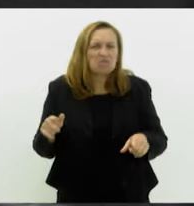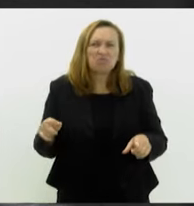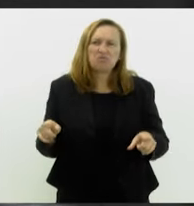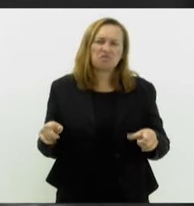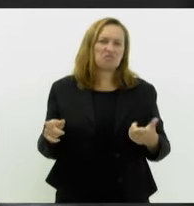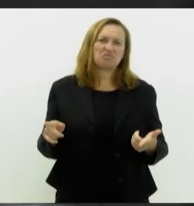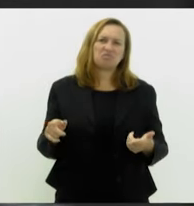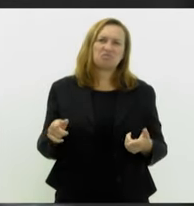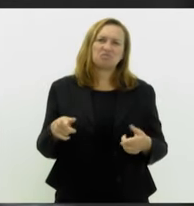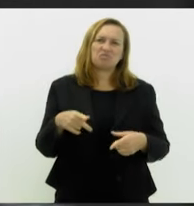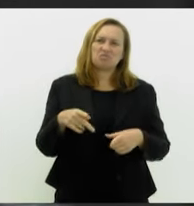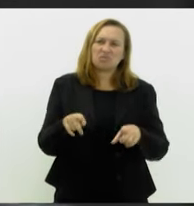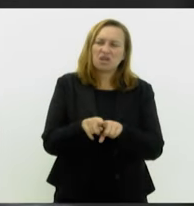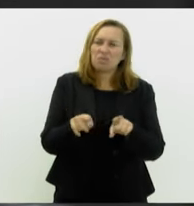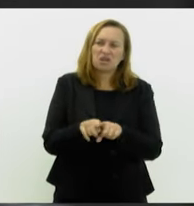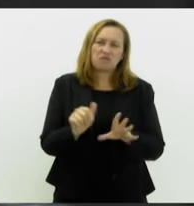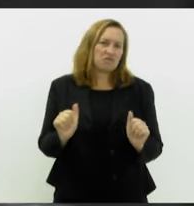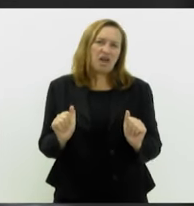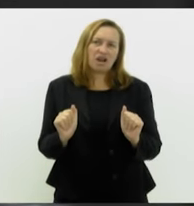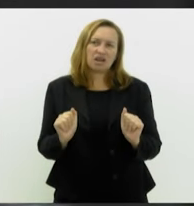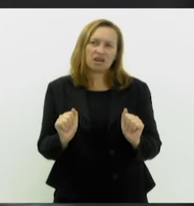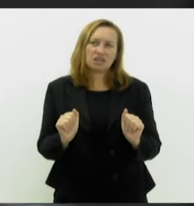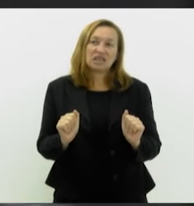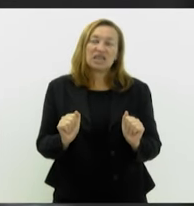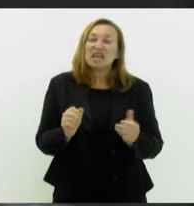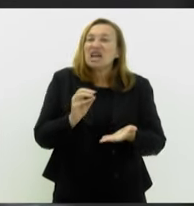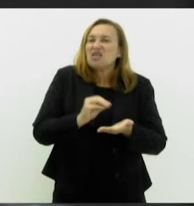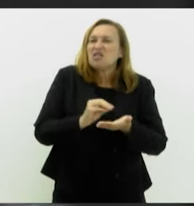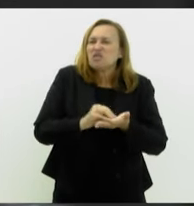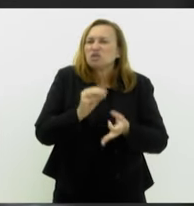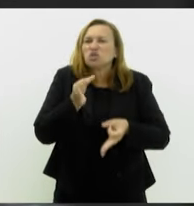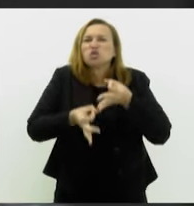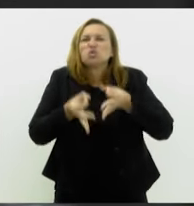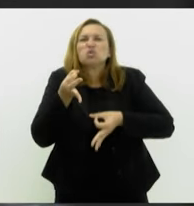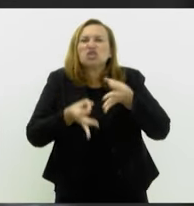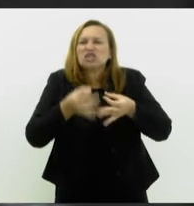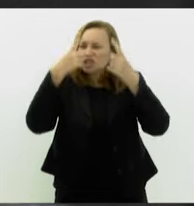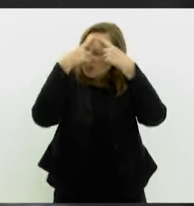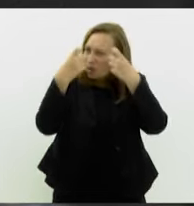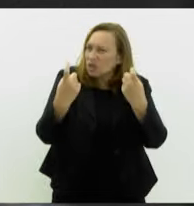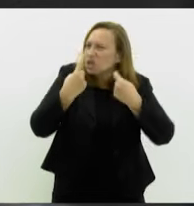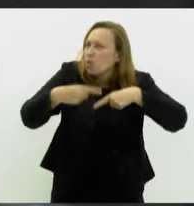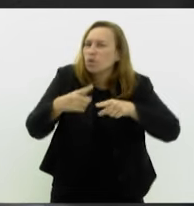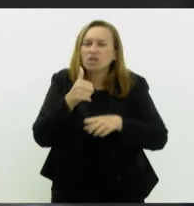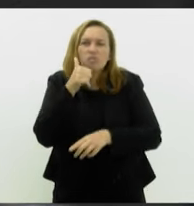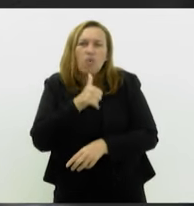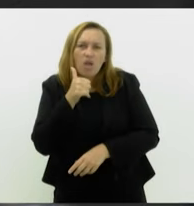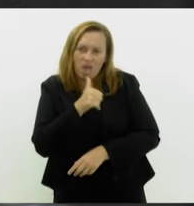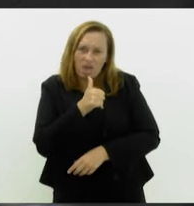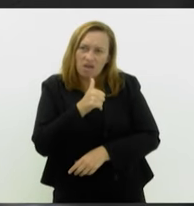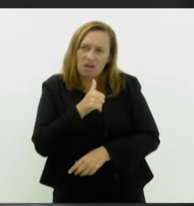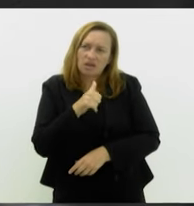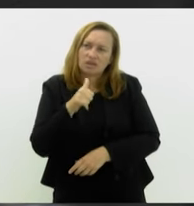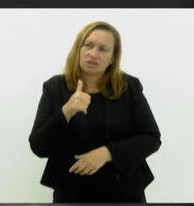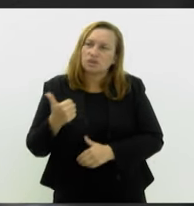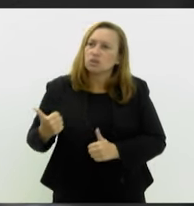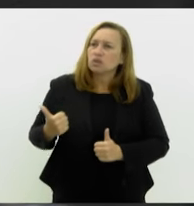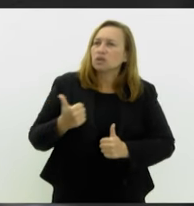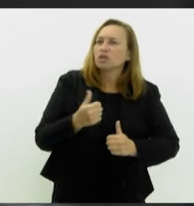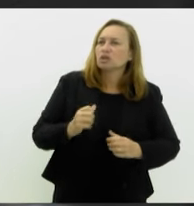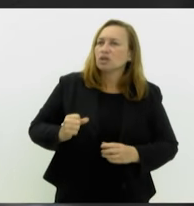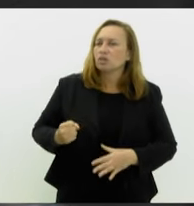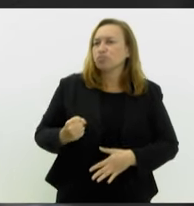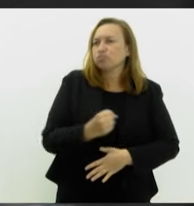que a gente vem de um histórico de uma história de muita injustiça de muita violência contra a gente pra gente conseguir ocupar esses